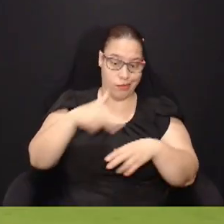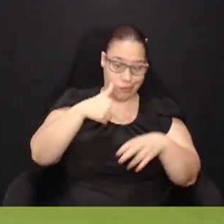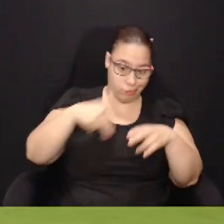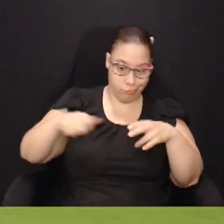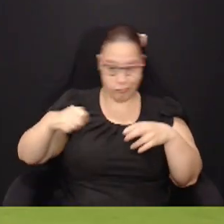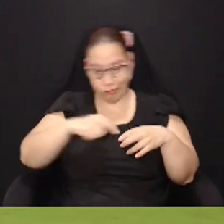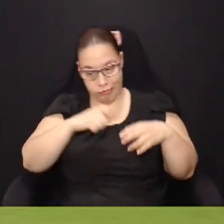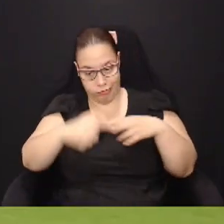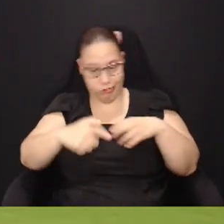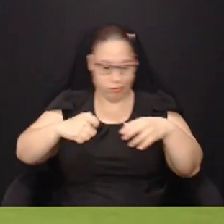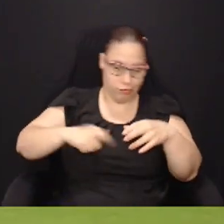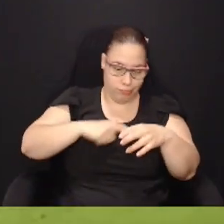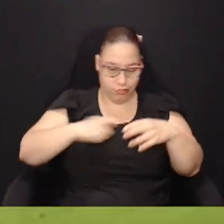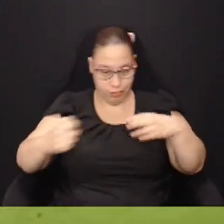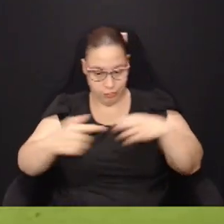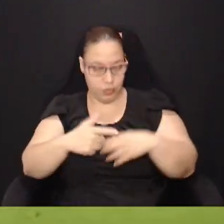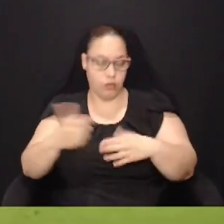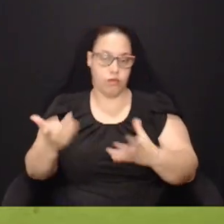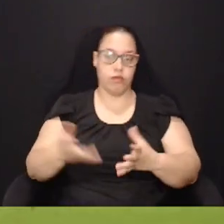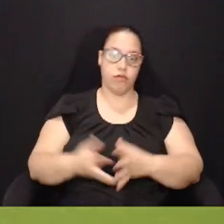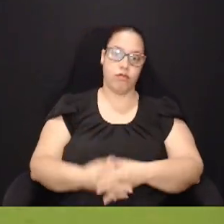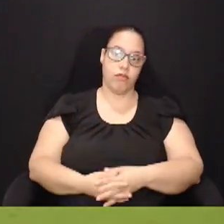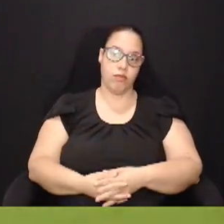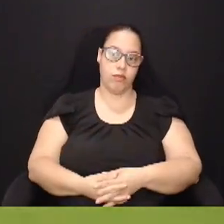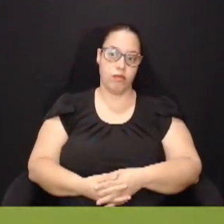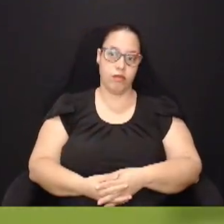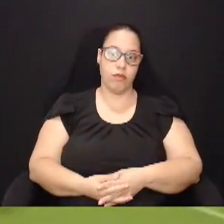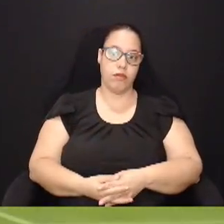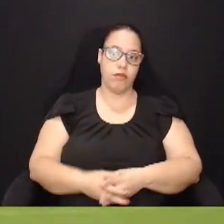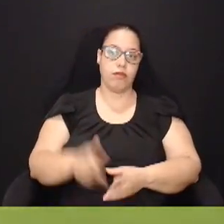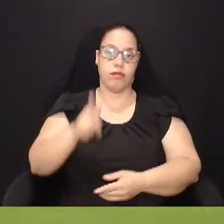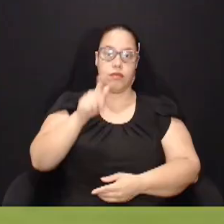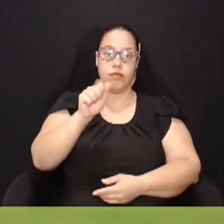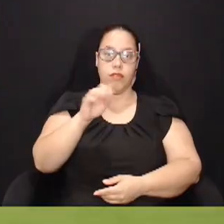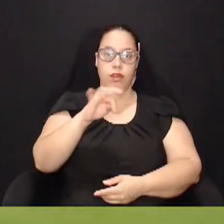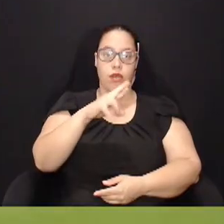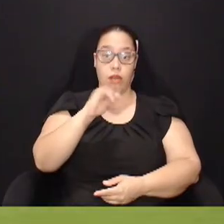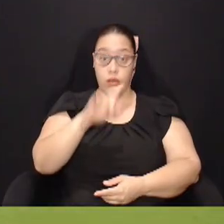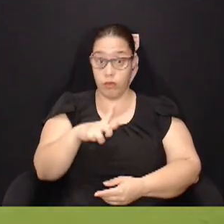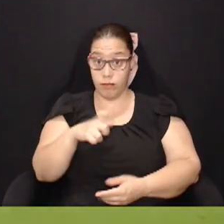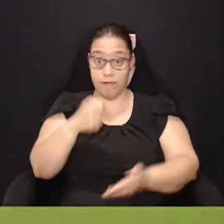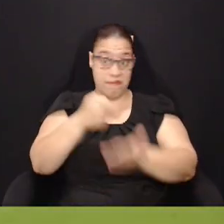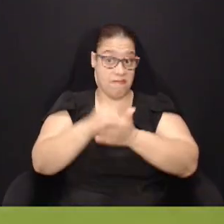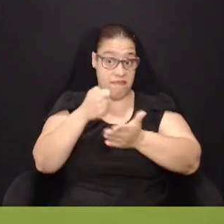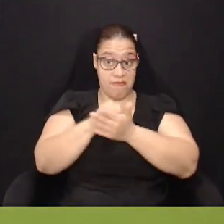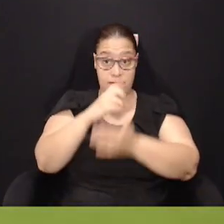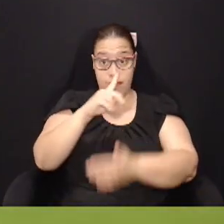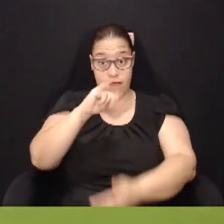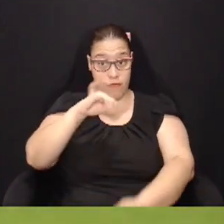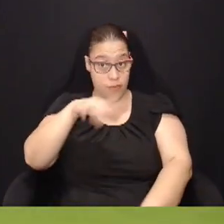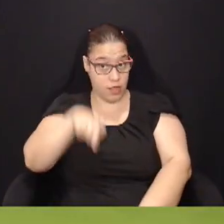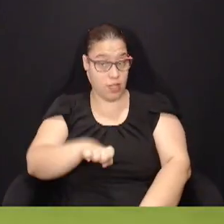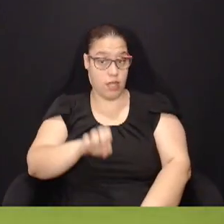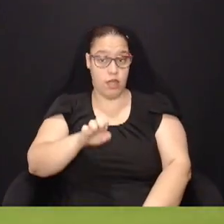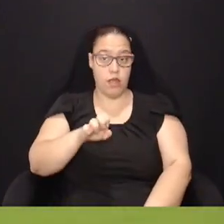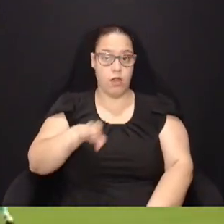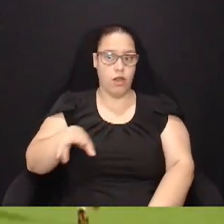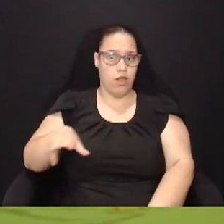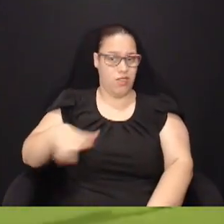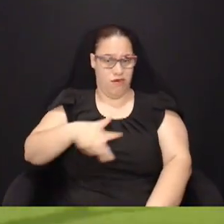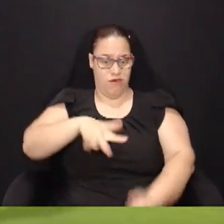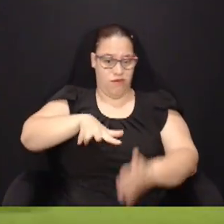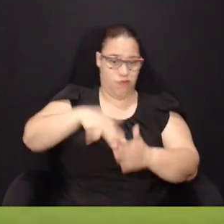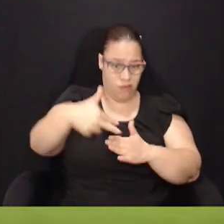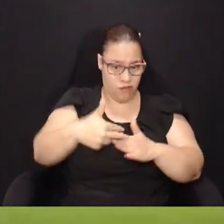até chutar para fora. Gabriel Menino obrigou o Kaique França a se esticar todo. No